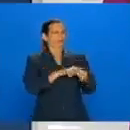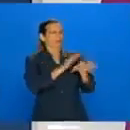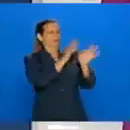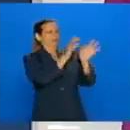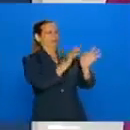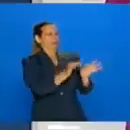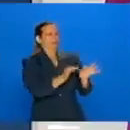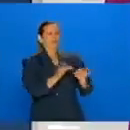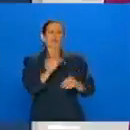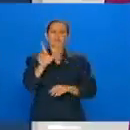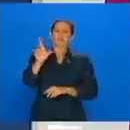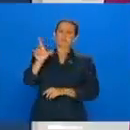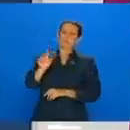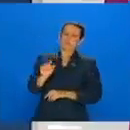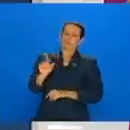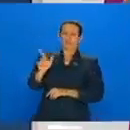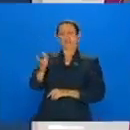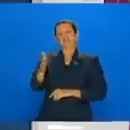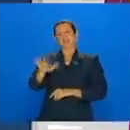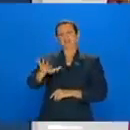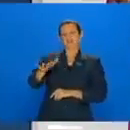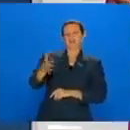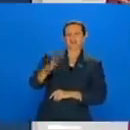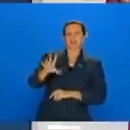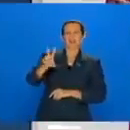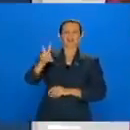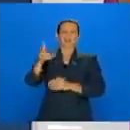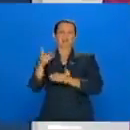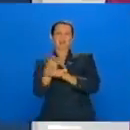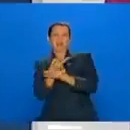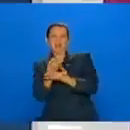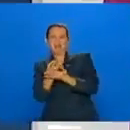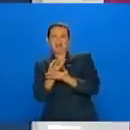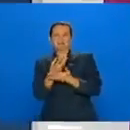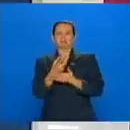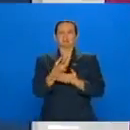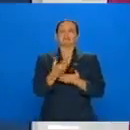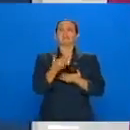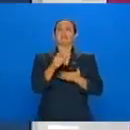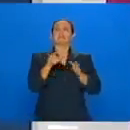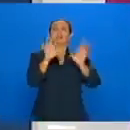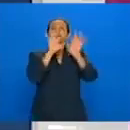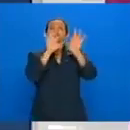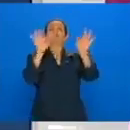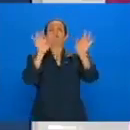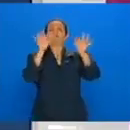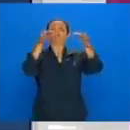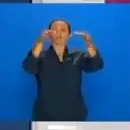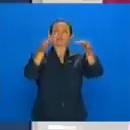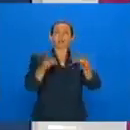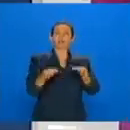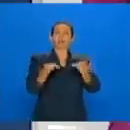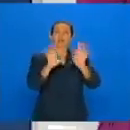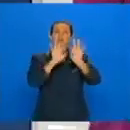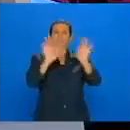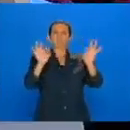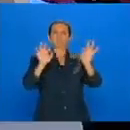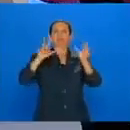coisa menos correto. Não existem expressões certas e ou erradas.